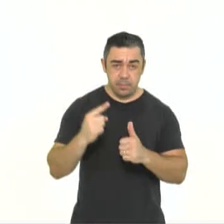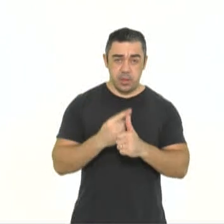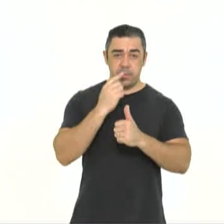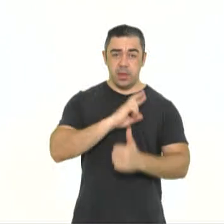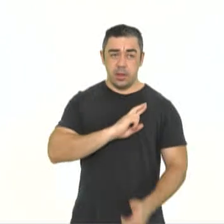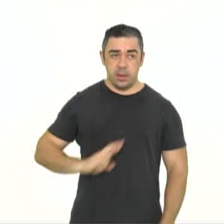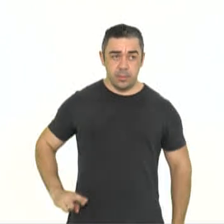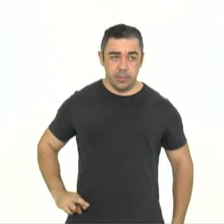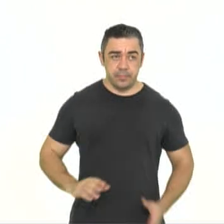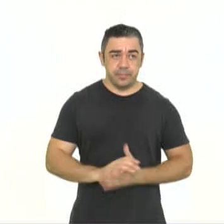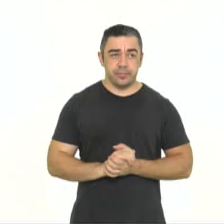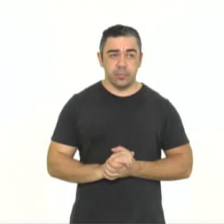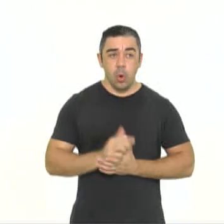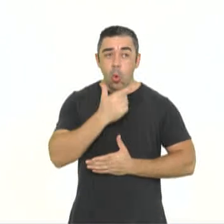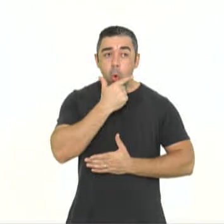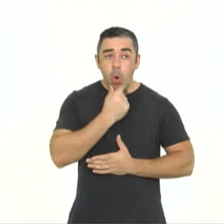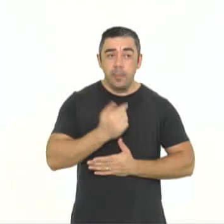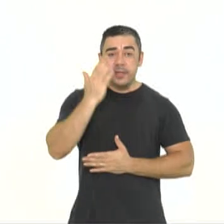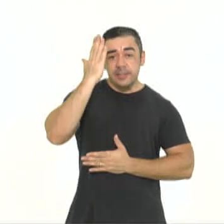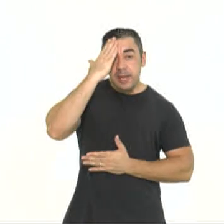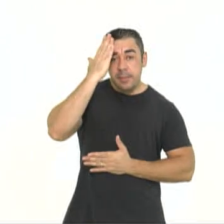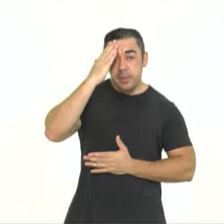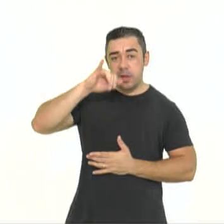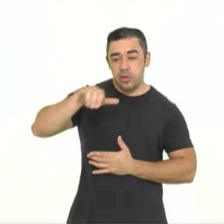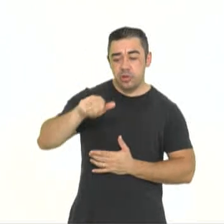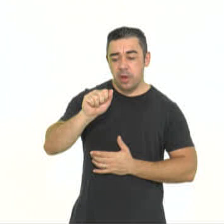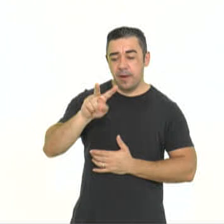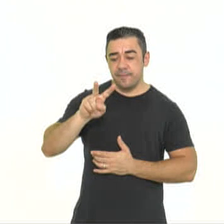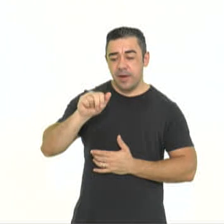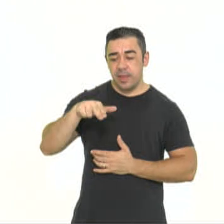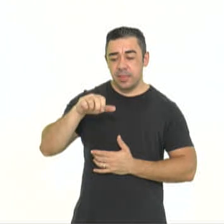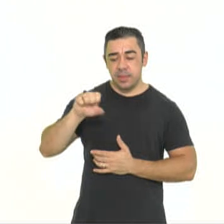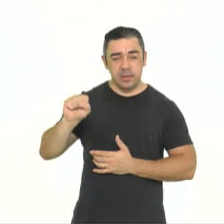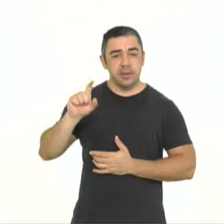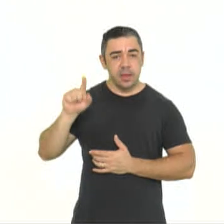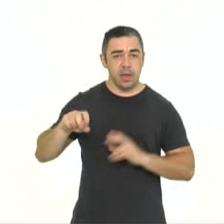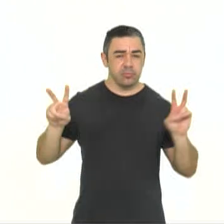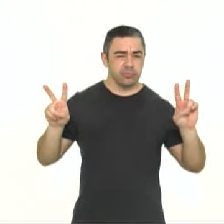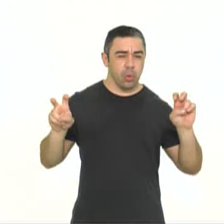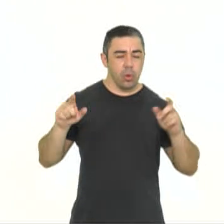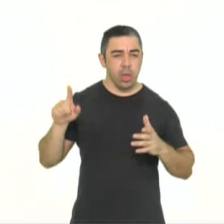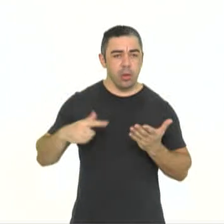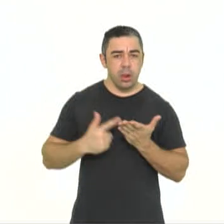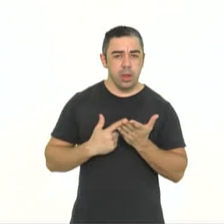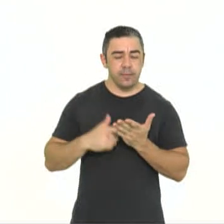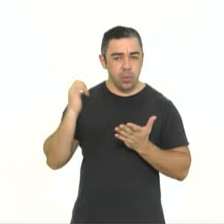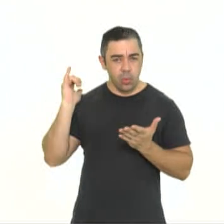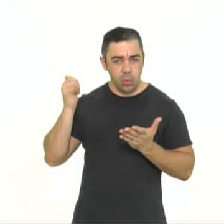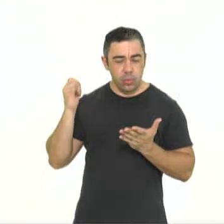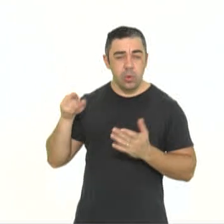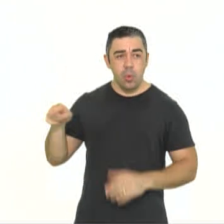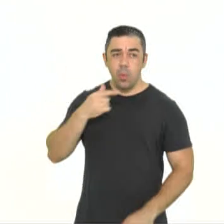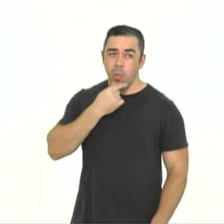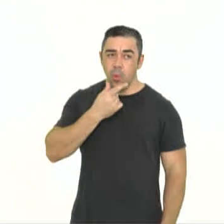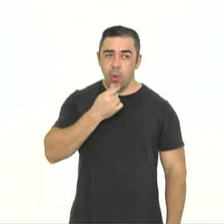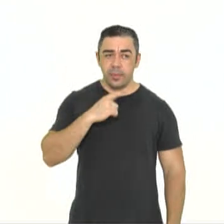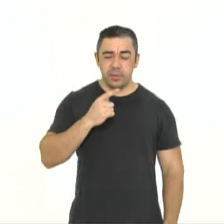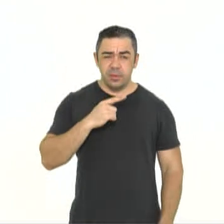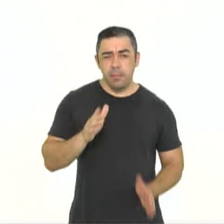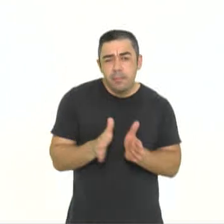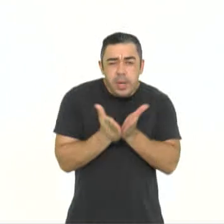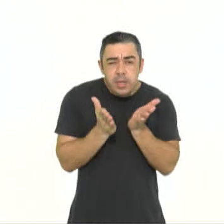Javanês é um conto que narra a história de Castelo, que expõe a seu amigo Castro como, em meio à miséria do